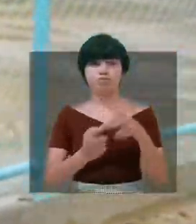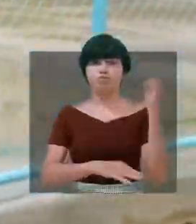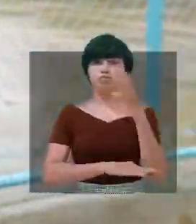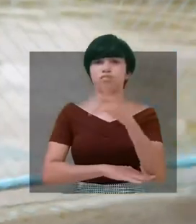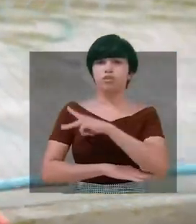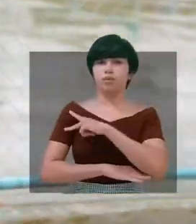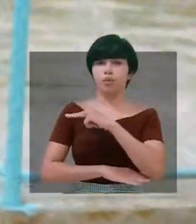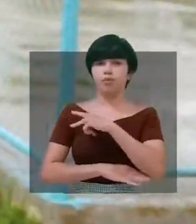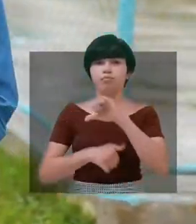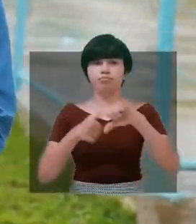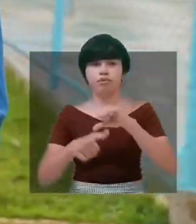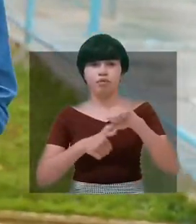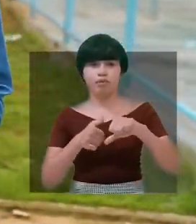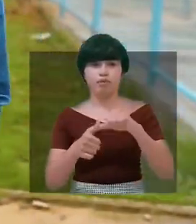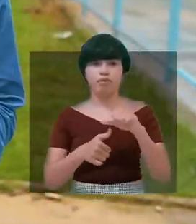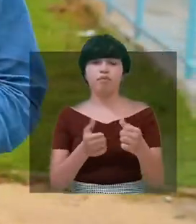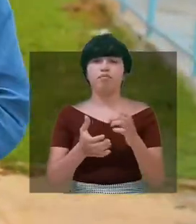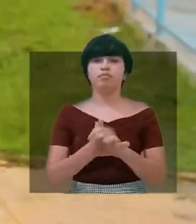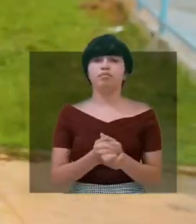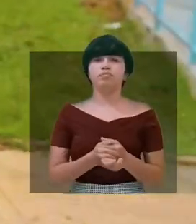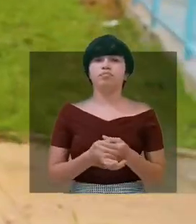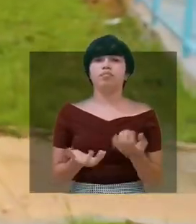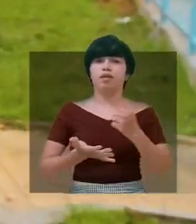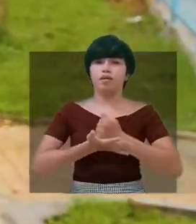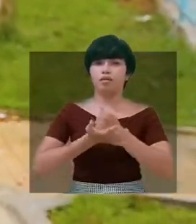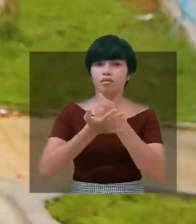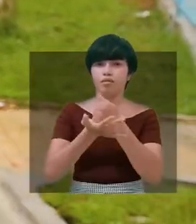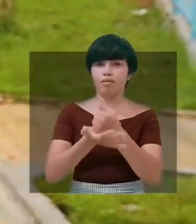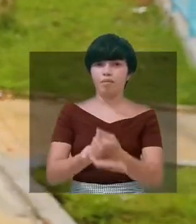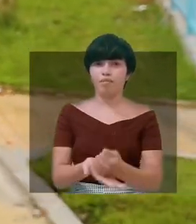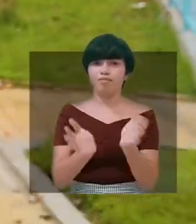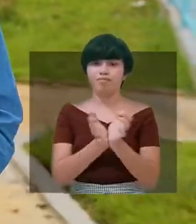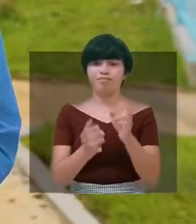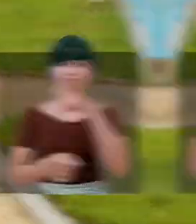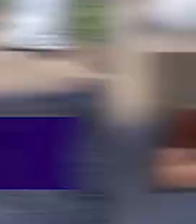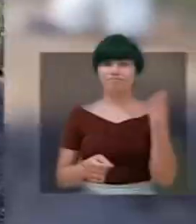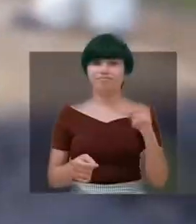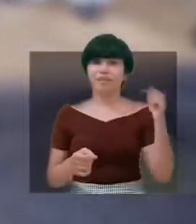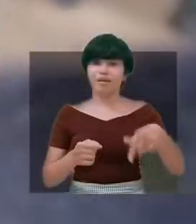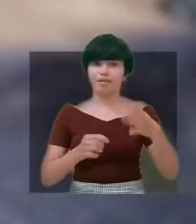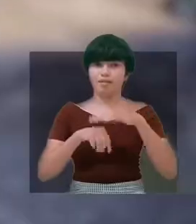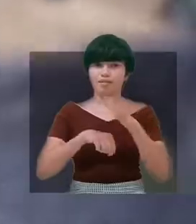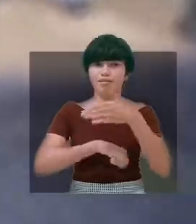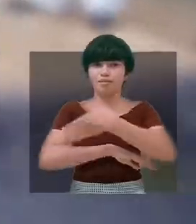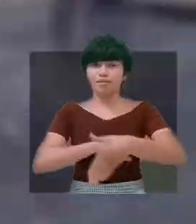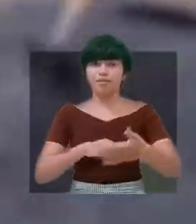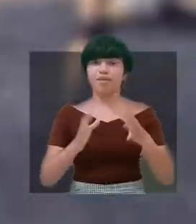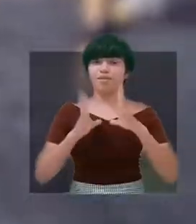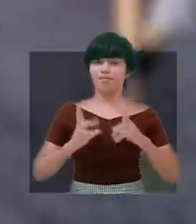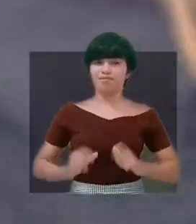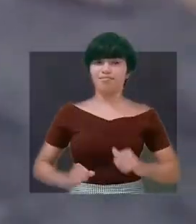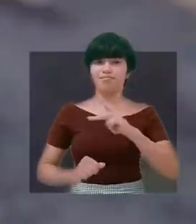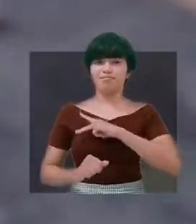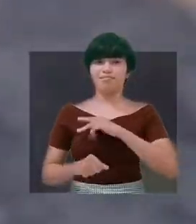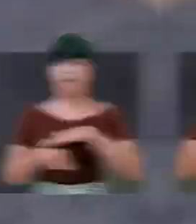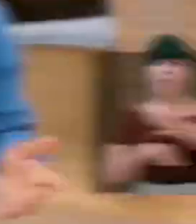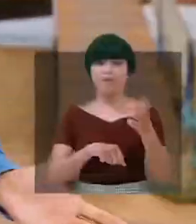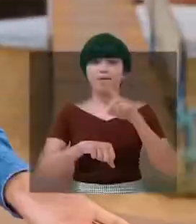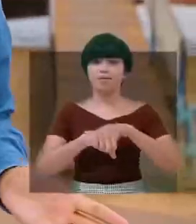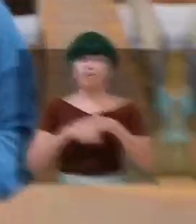da iluminação pública, reforma das passarelas e do trapiche e apoio das equipes do Tarcelado. Aqui tem mais vias recuperadas e limpeza